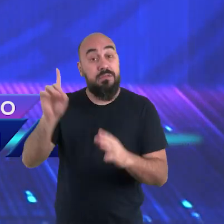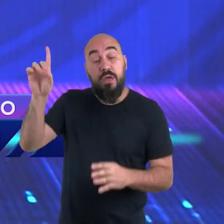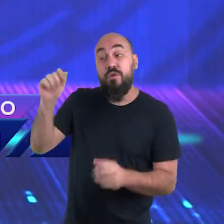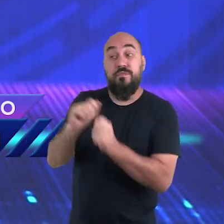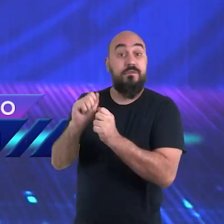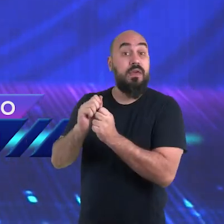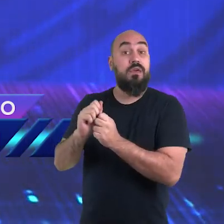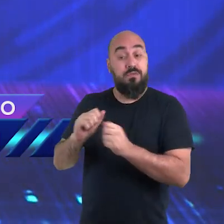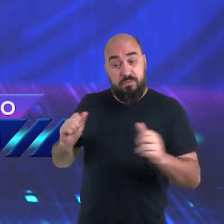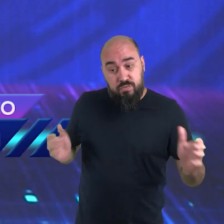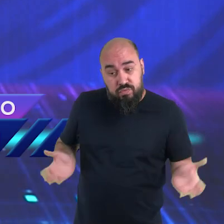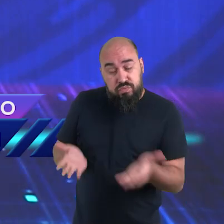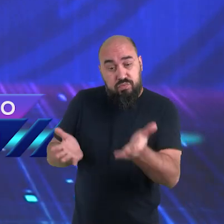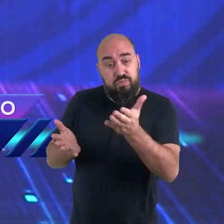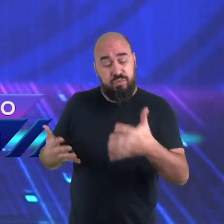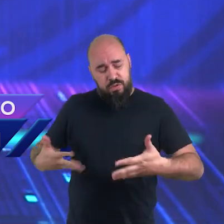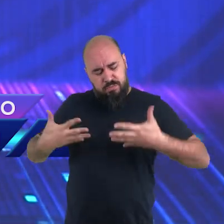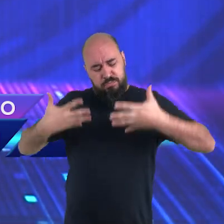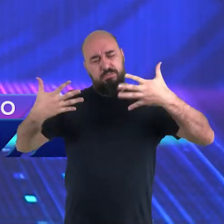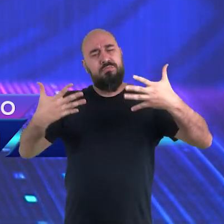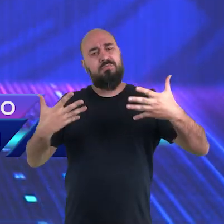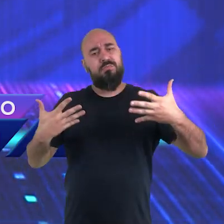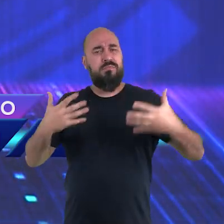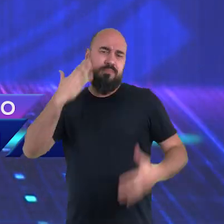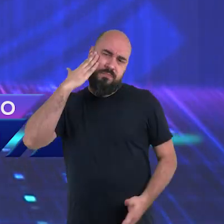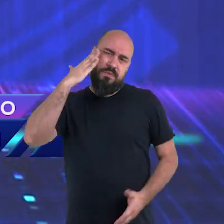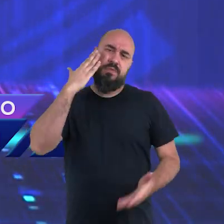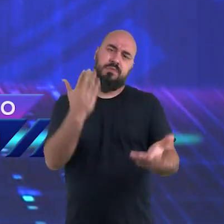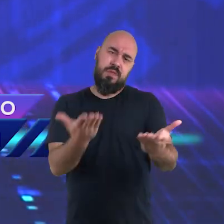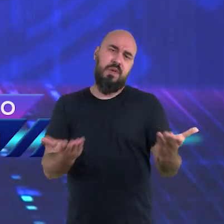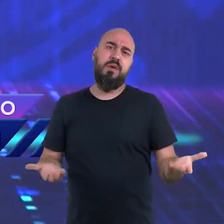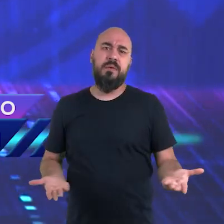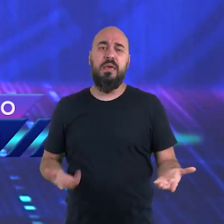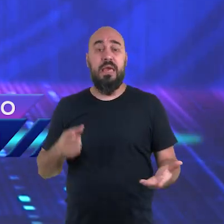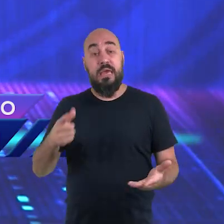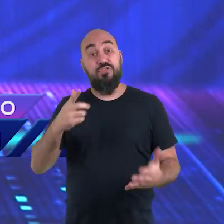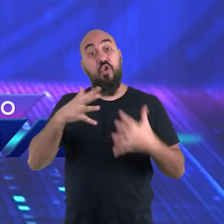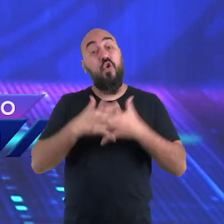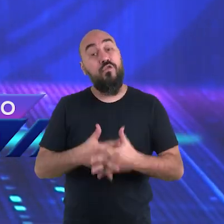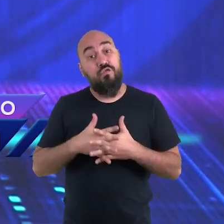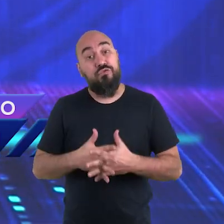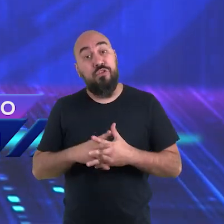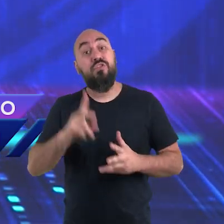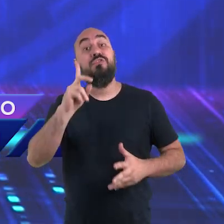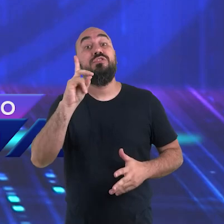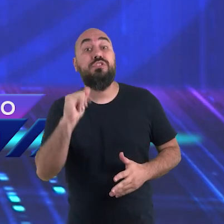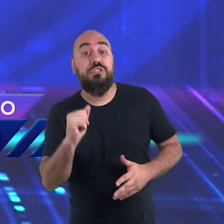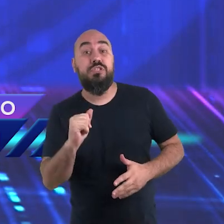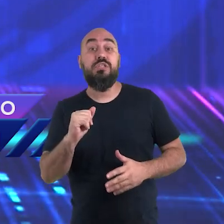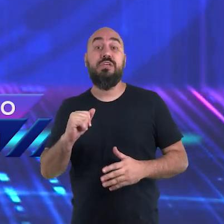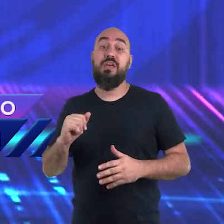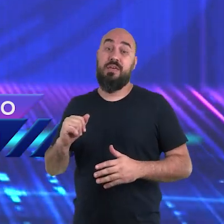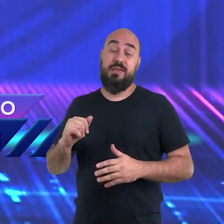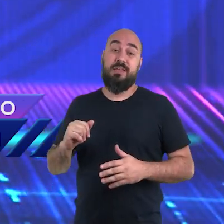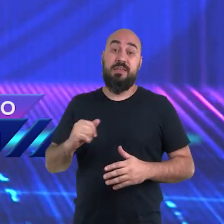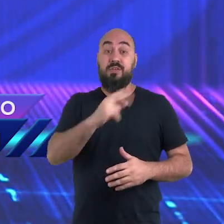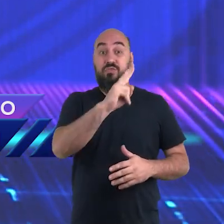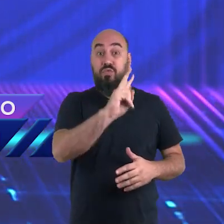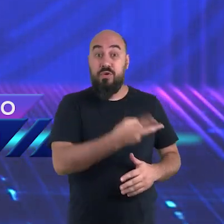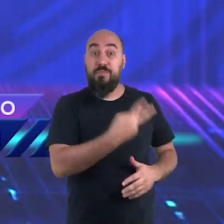verdade, mesmo depois de uma frustração, porque eu já disse a vocês, eles confundiram, acharam que o final da profecia